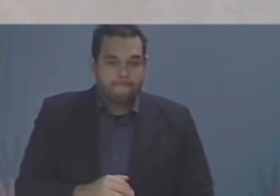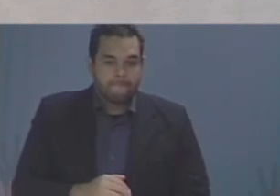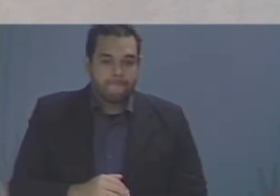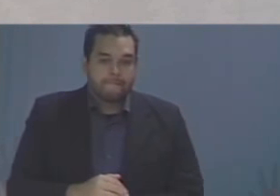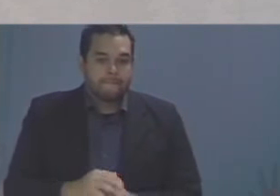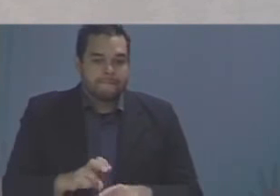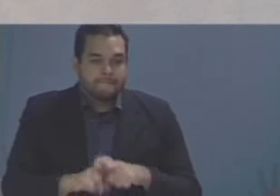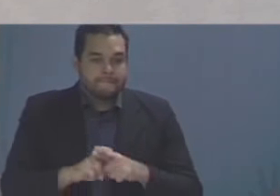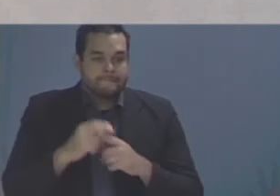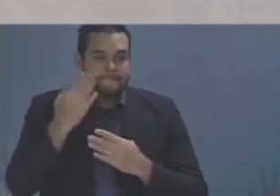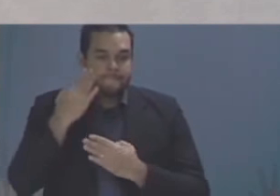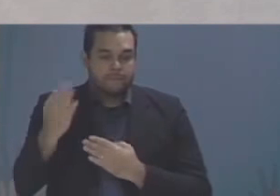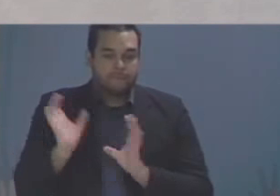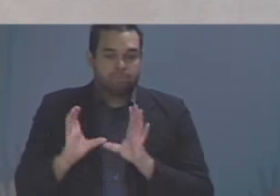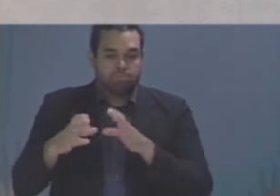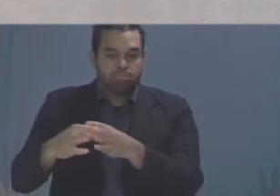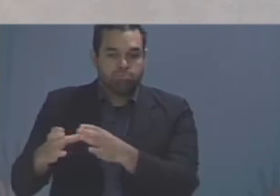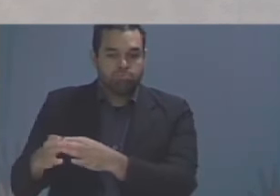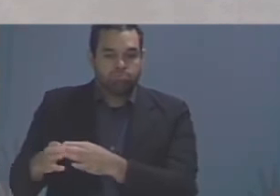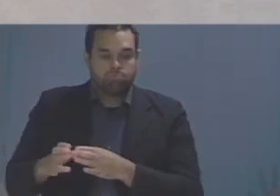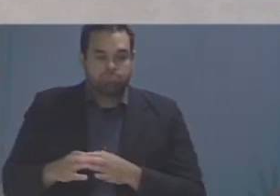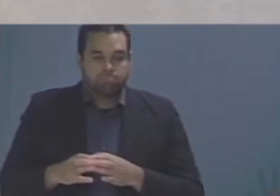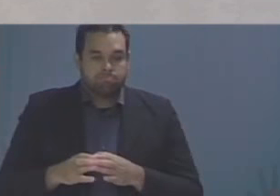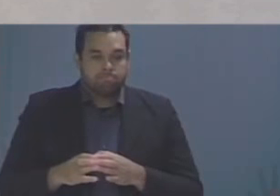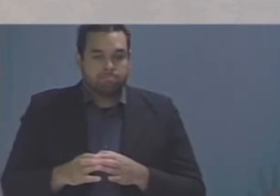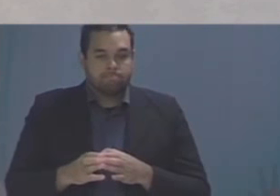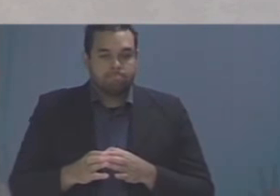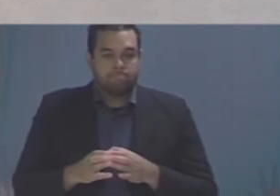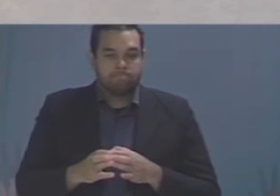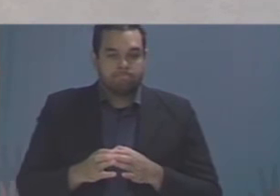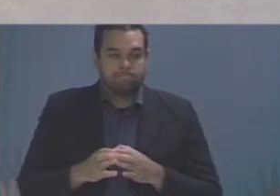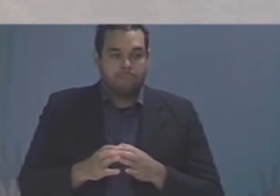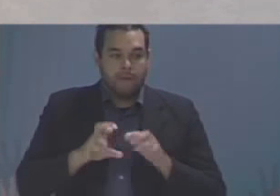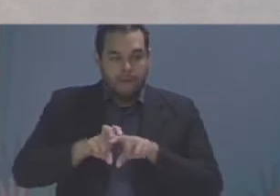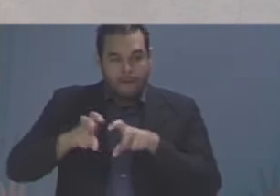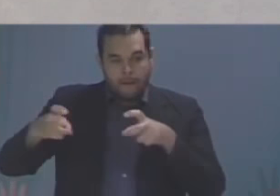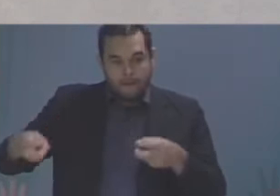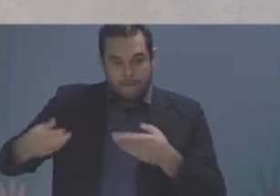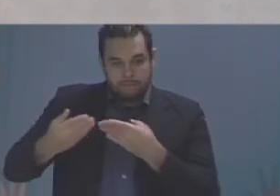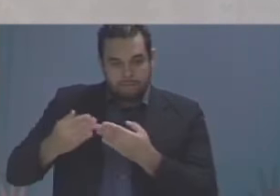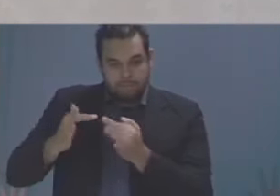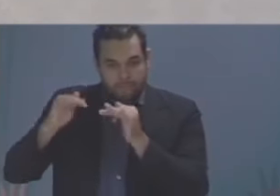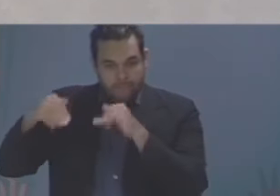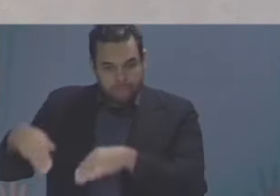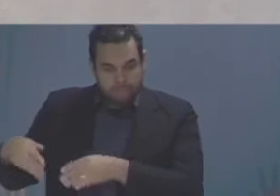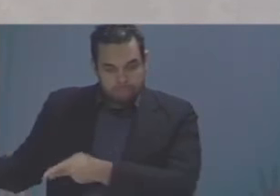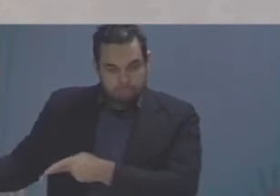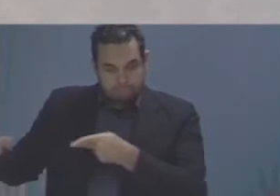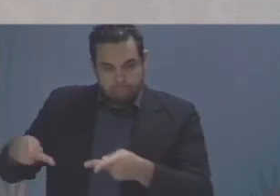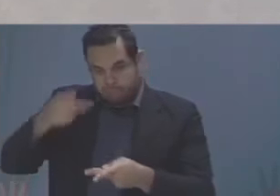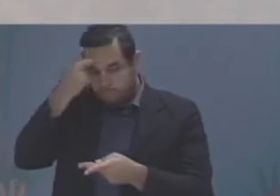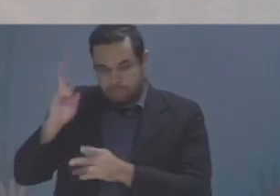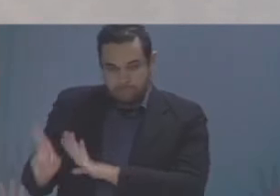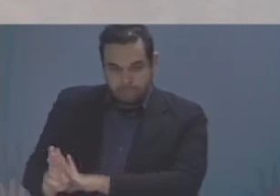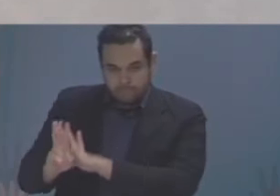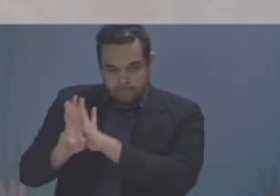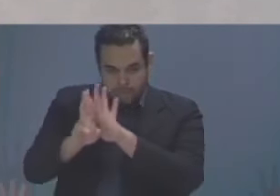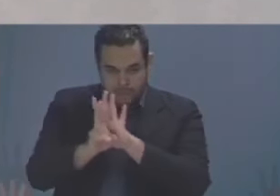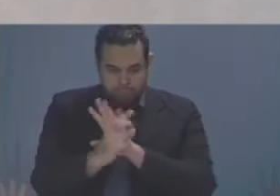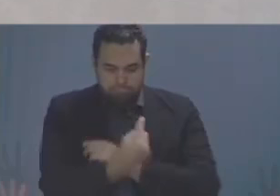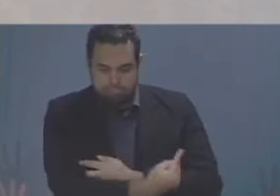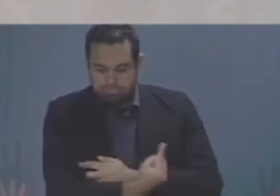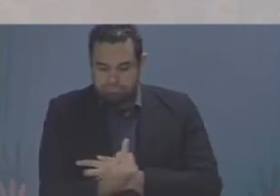Então, apresentadas as comissões, agora gostaria de desfazer essa mesa e convidar os representantes de cada uma das